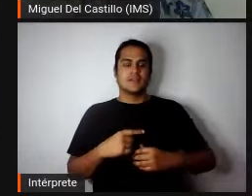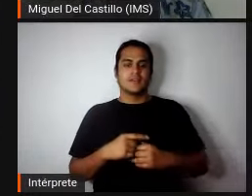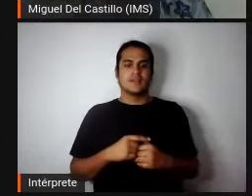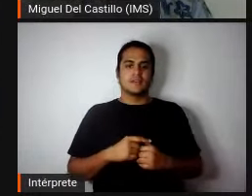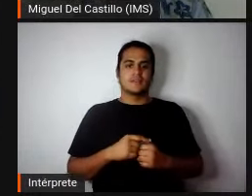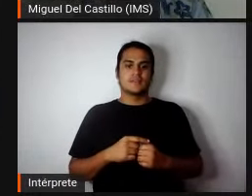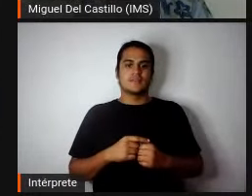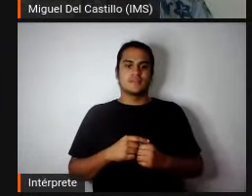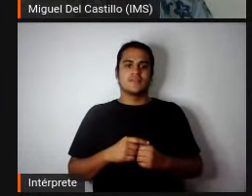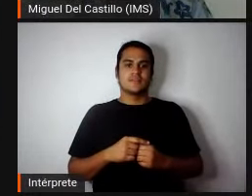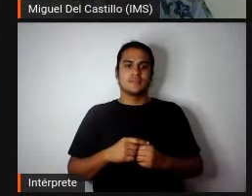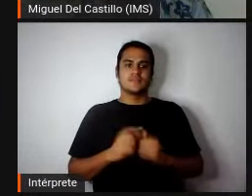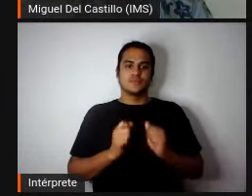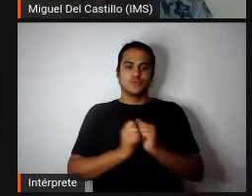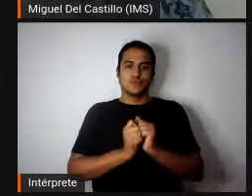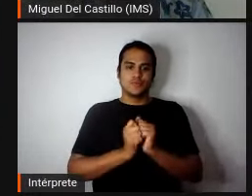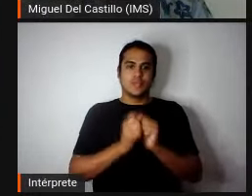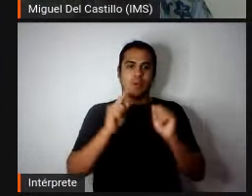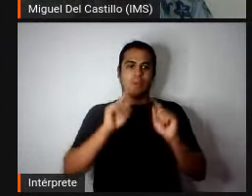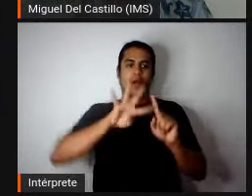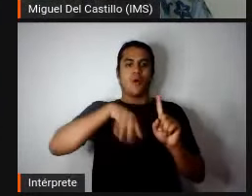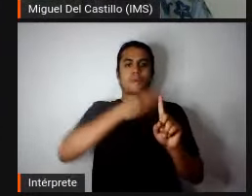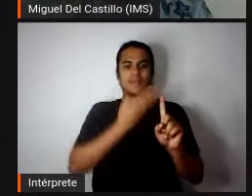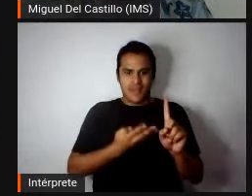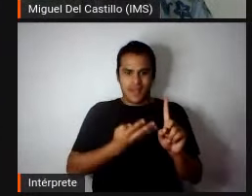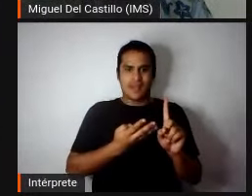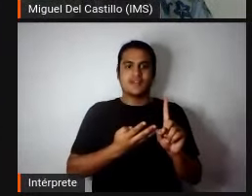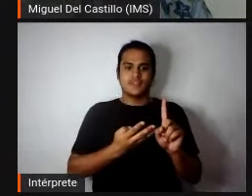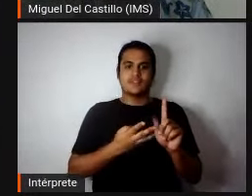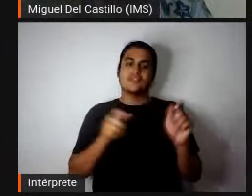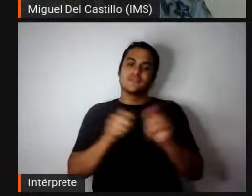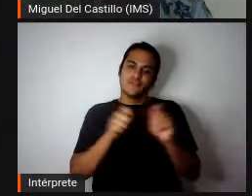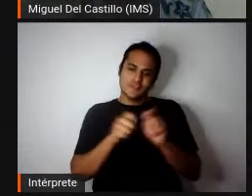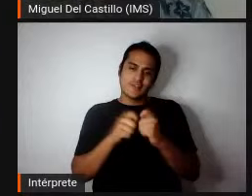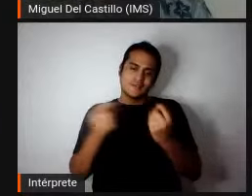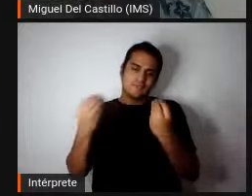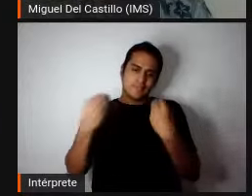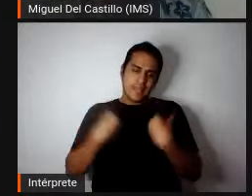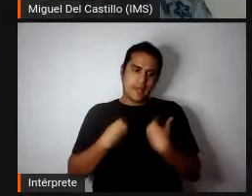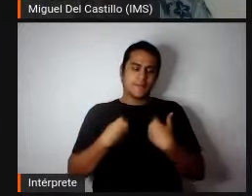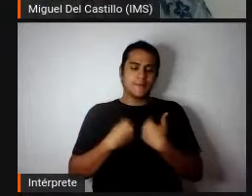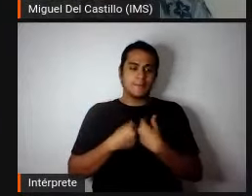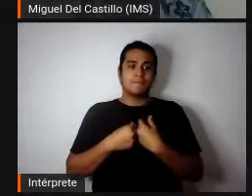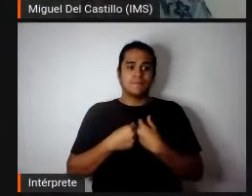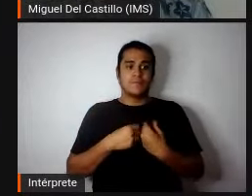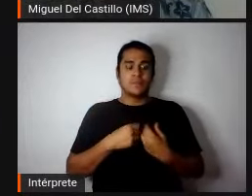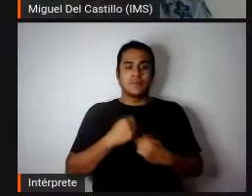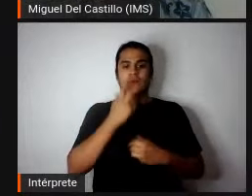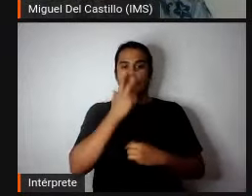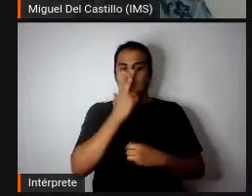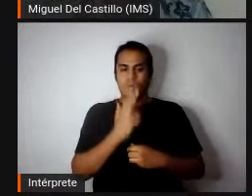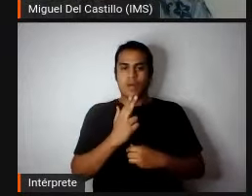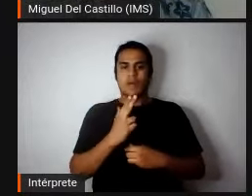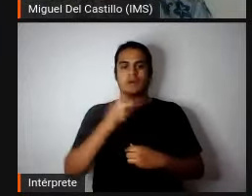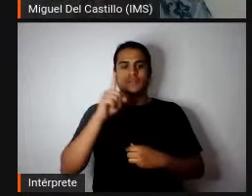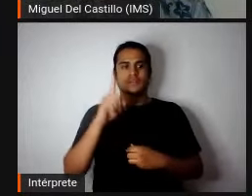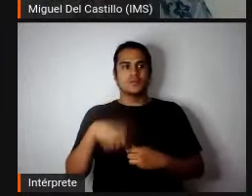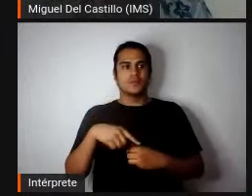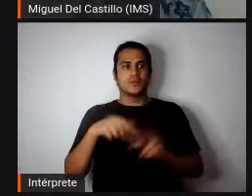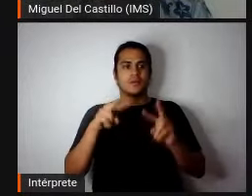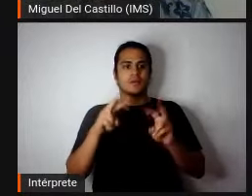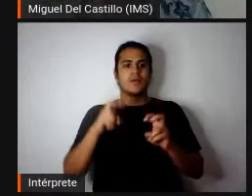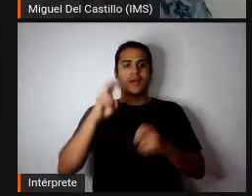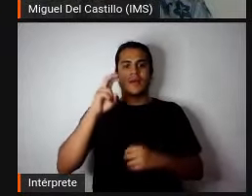nessa junção, dessa homenagem que vocês recentemente me fizeram, eu acho que equivalências, aprender